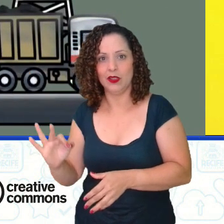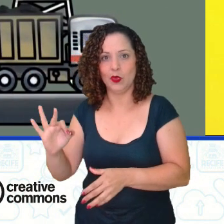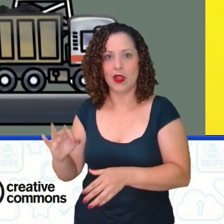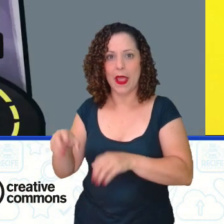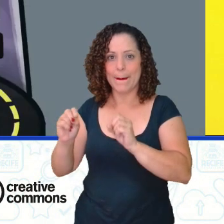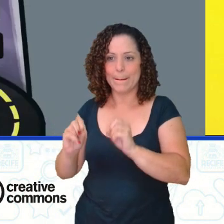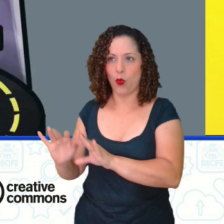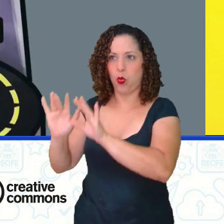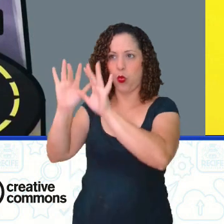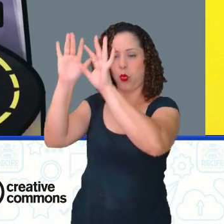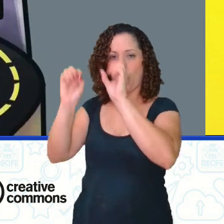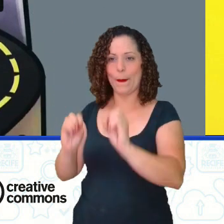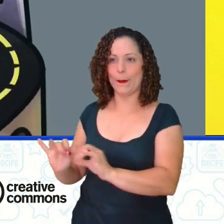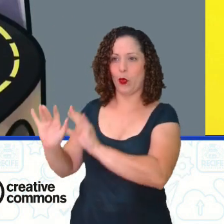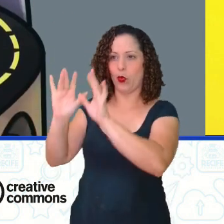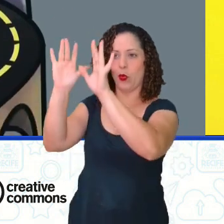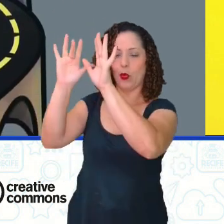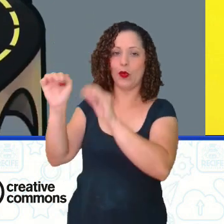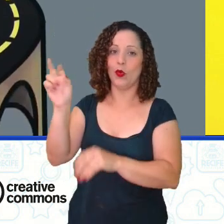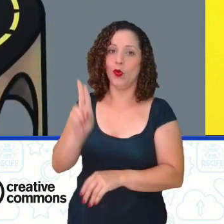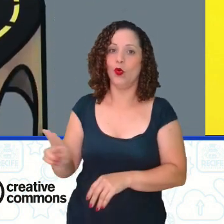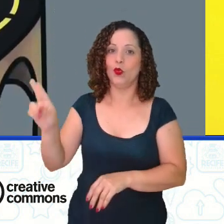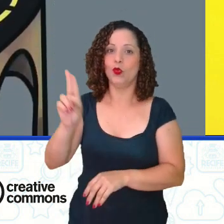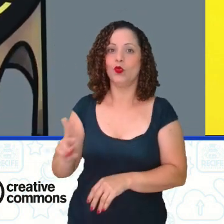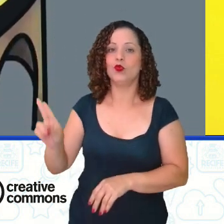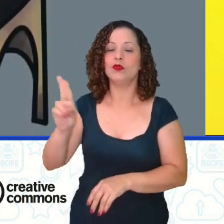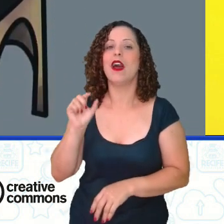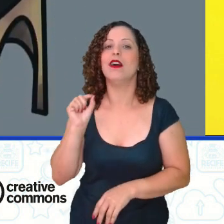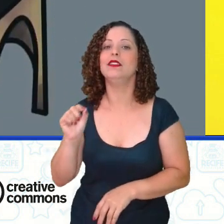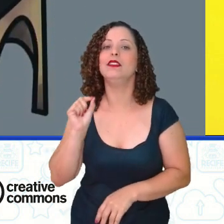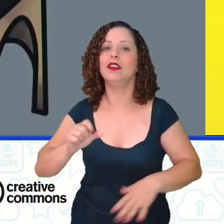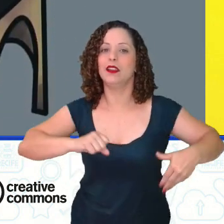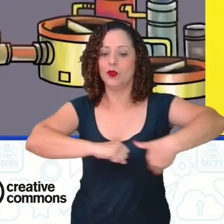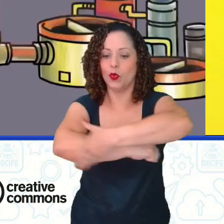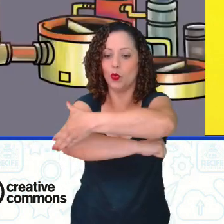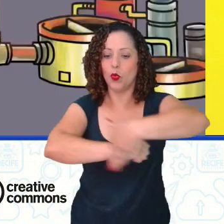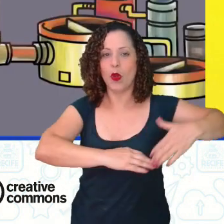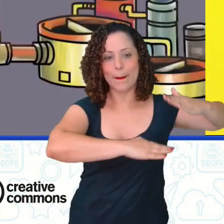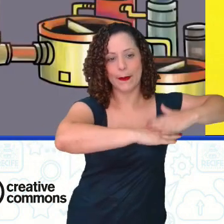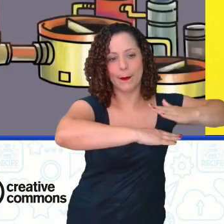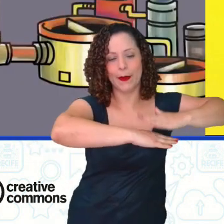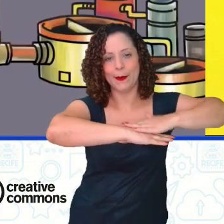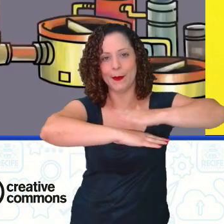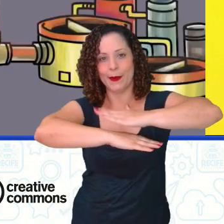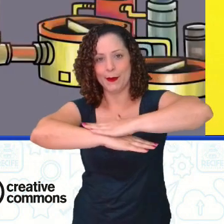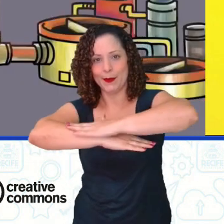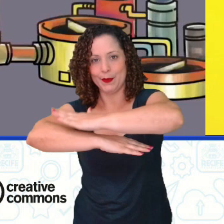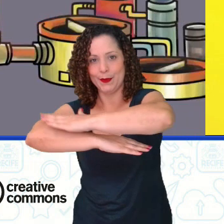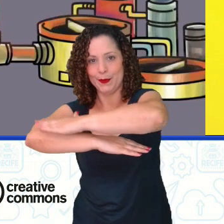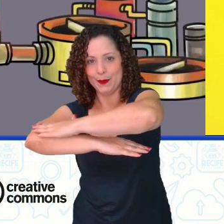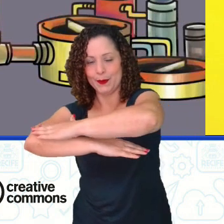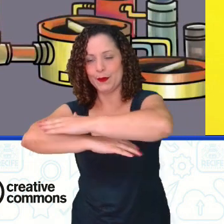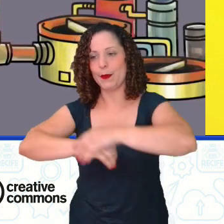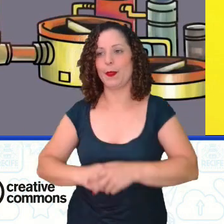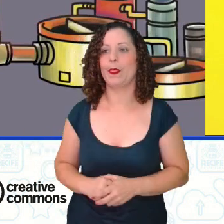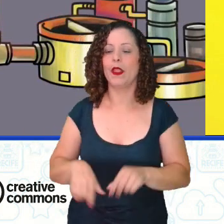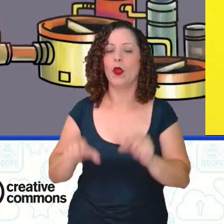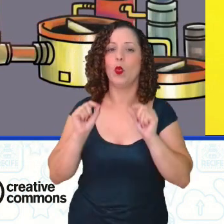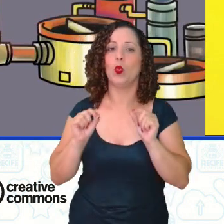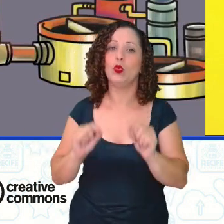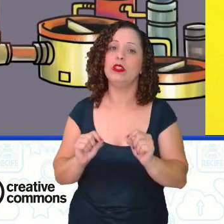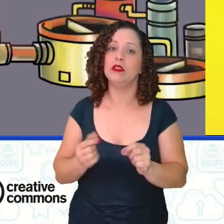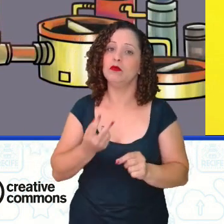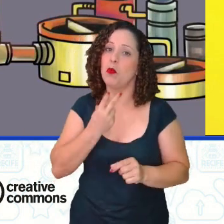cinzas. Elas podem ser usadas na pavimentação das ruas. Os rejeitos que não podem ser